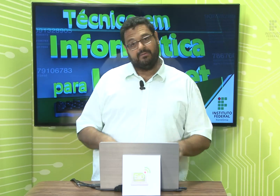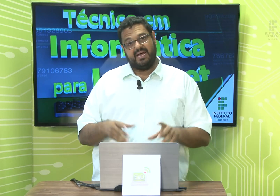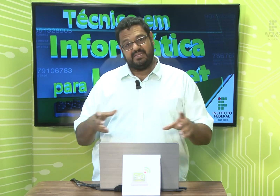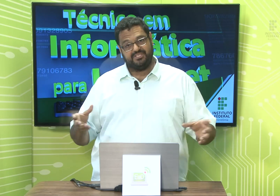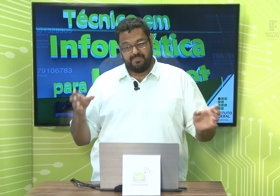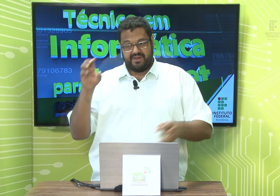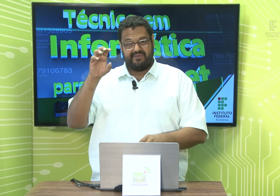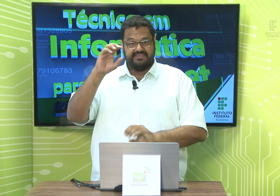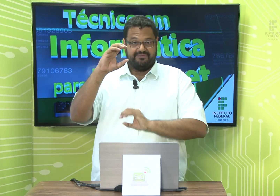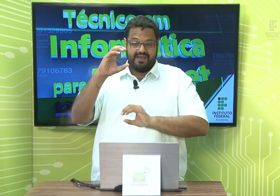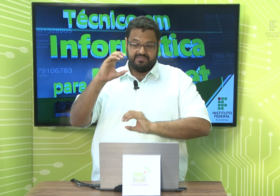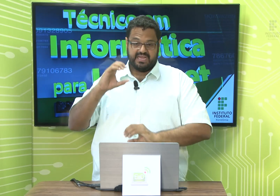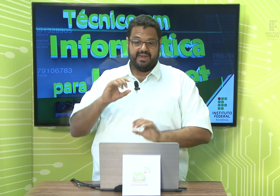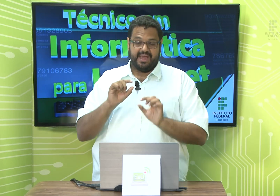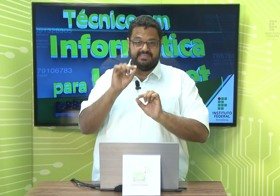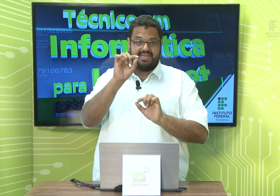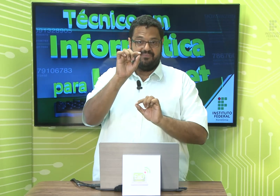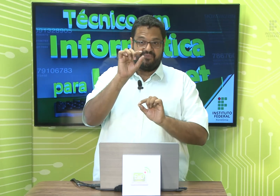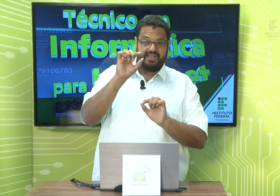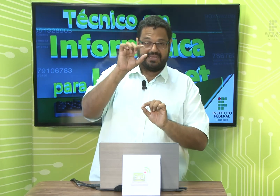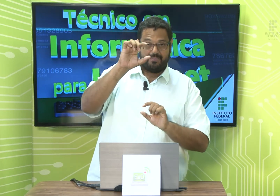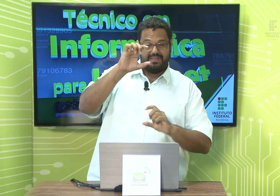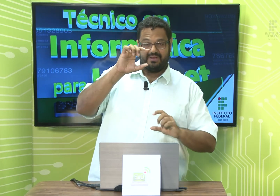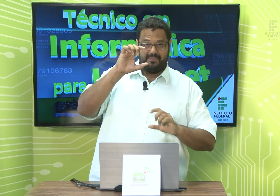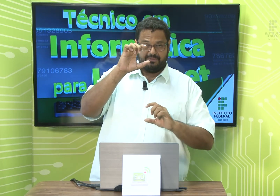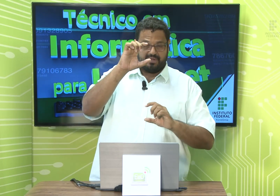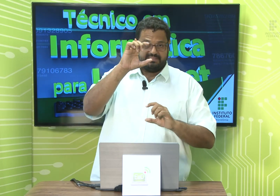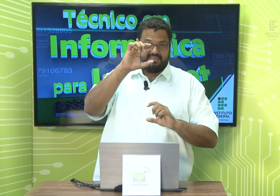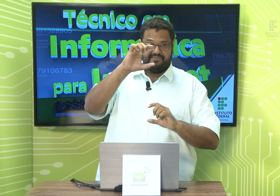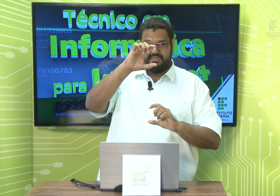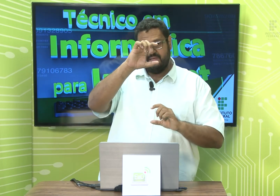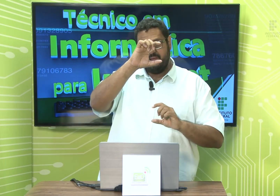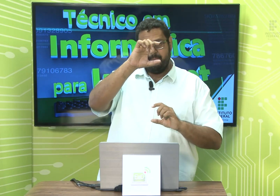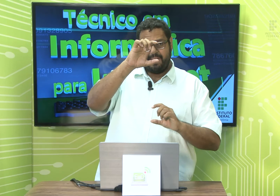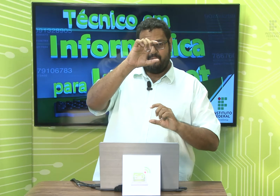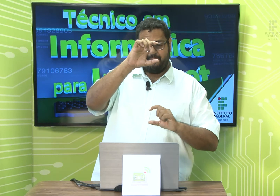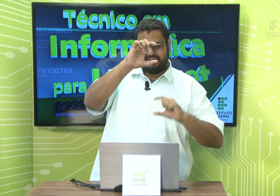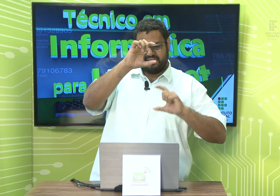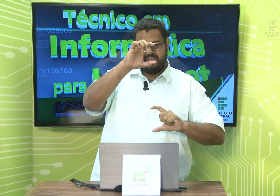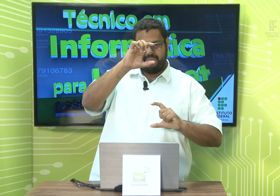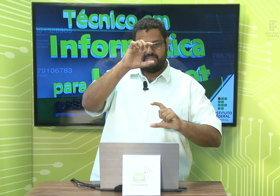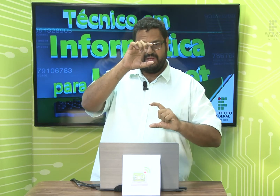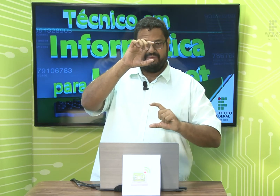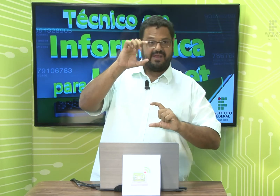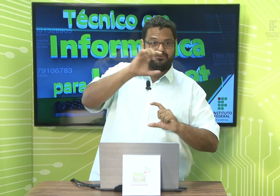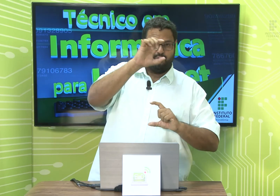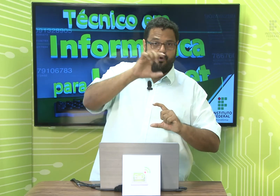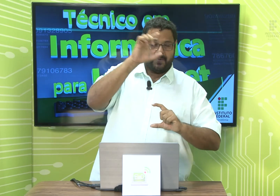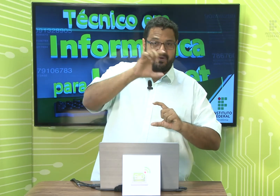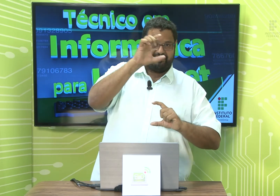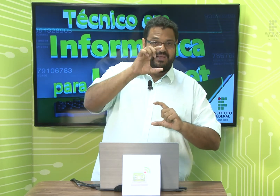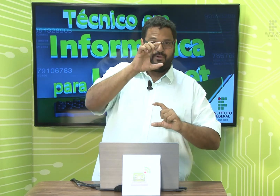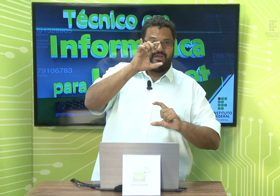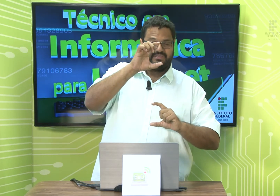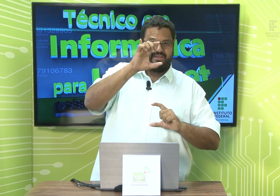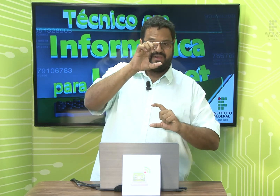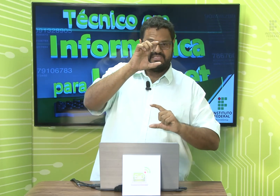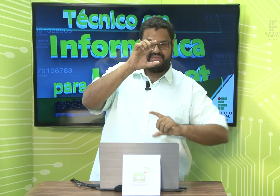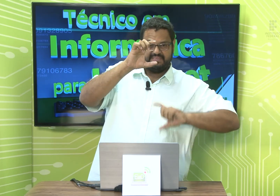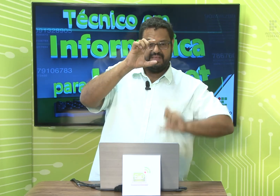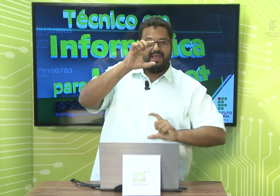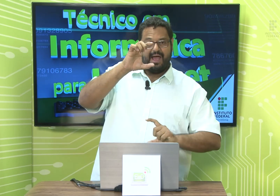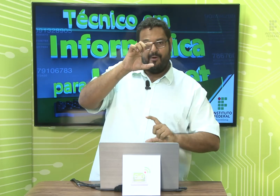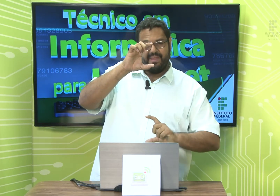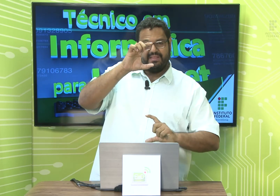que nem o Audacity para fazer vários canais e que fica trabalhando, que nem a professora Alessandra fez. Pega uma parte aqui, perde uma aqui, faz um loop para ficar tocando isso aqui